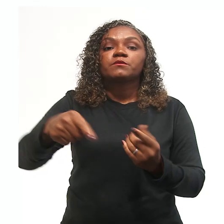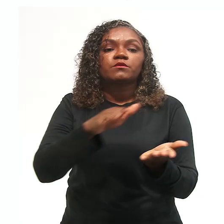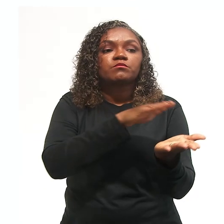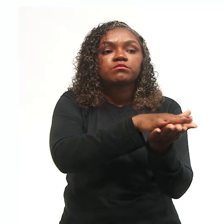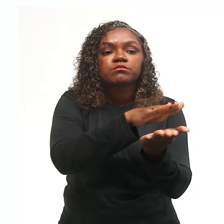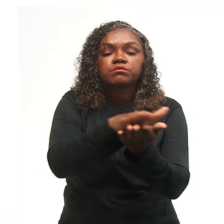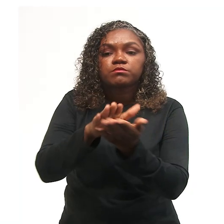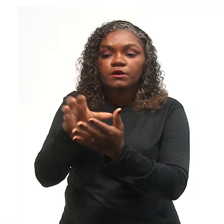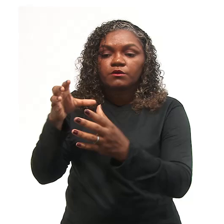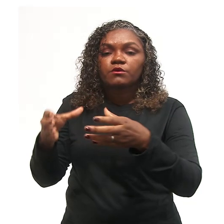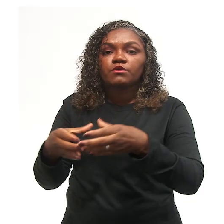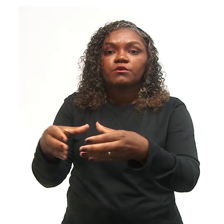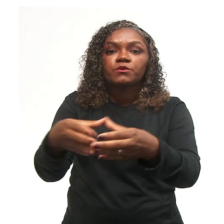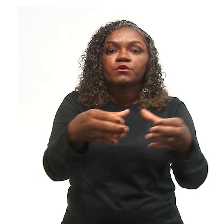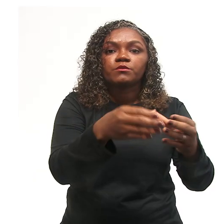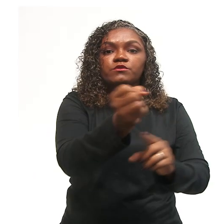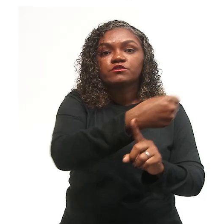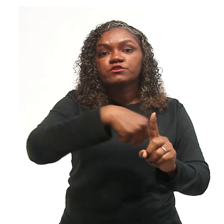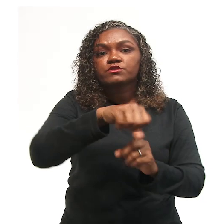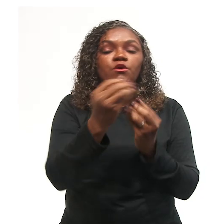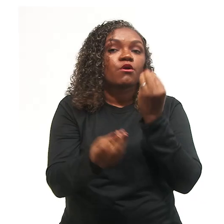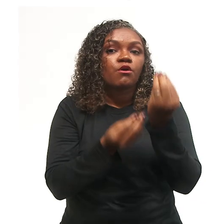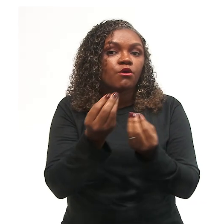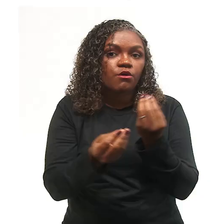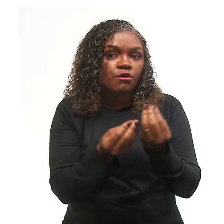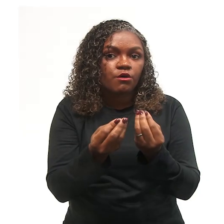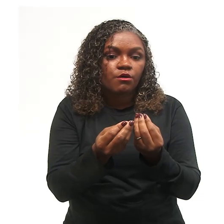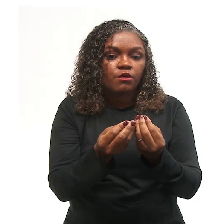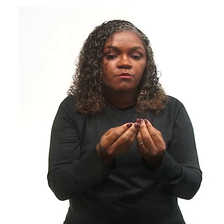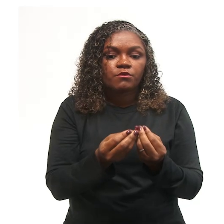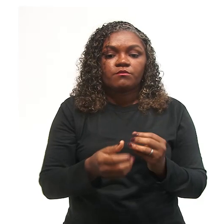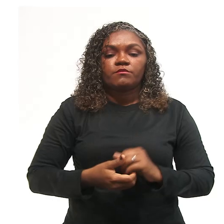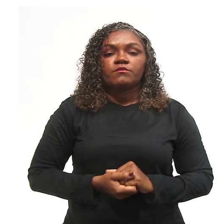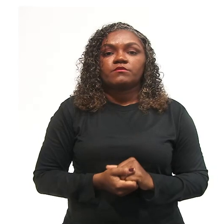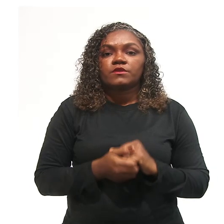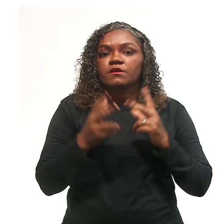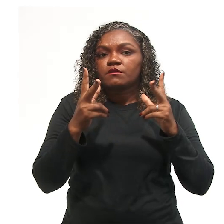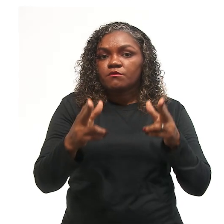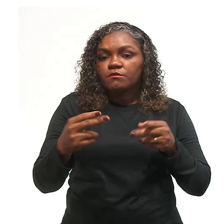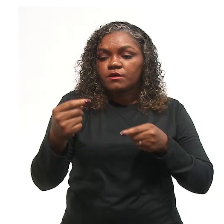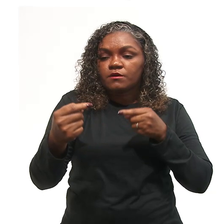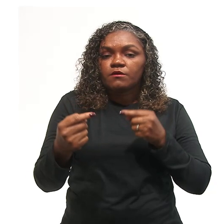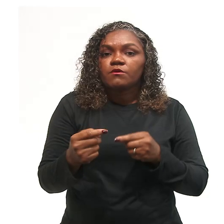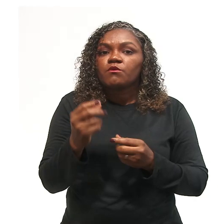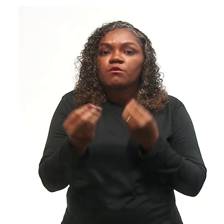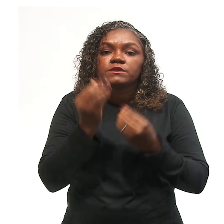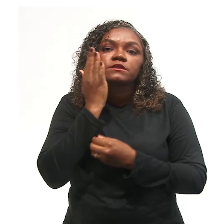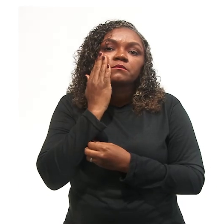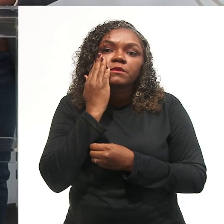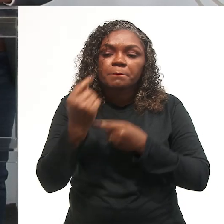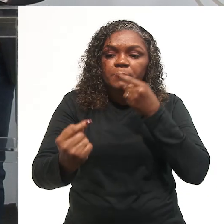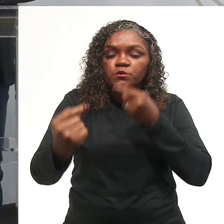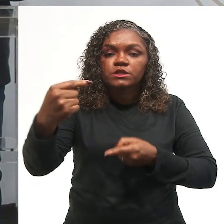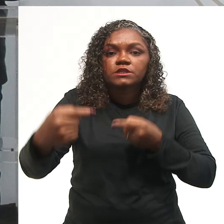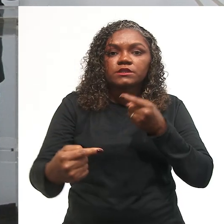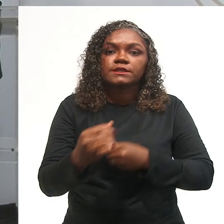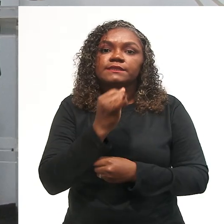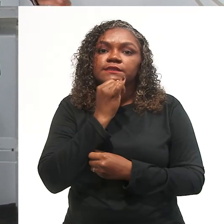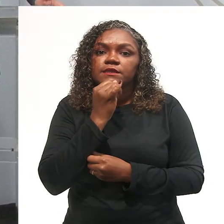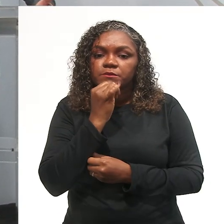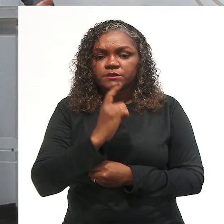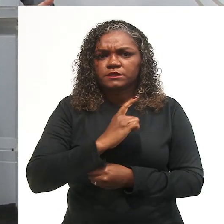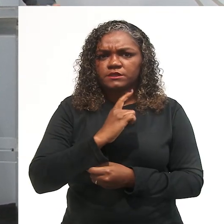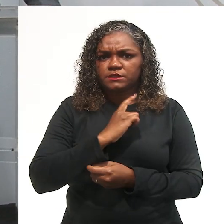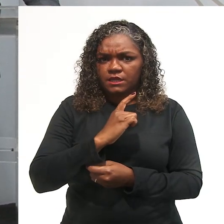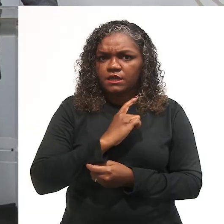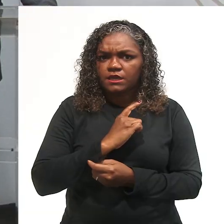entre diferentes grupos sociais, conforme seu peso ou sua força política. Evidentemente, as demandas,